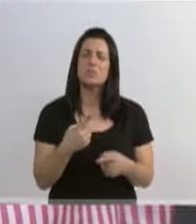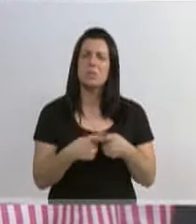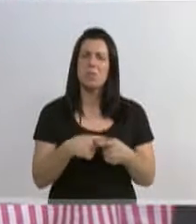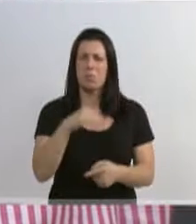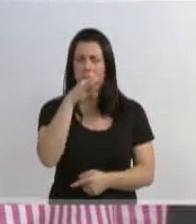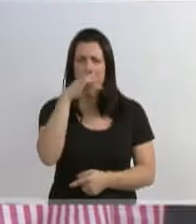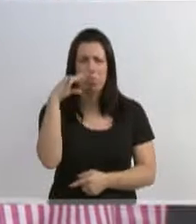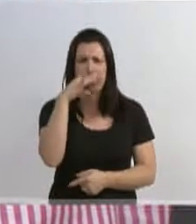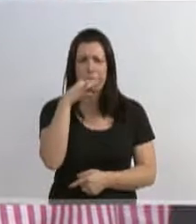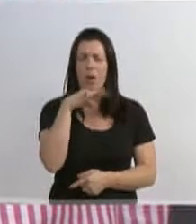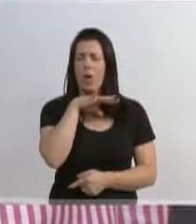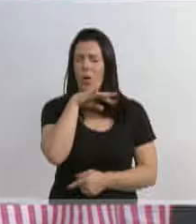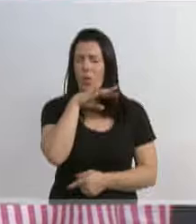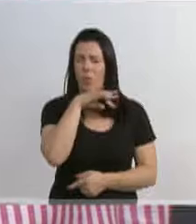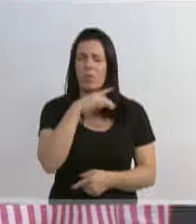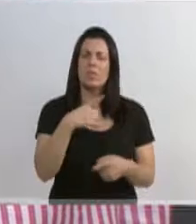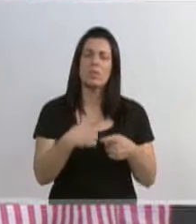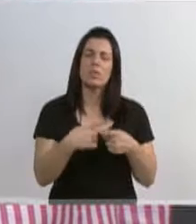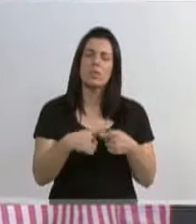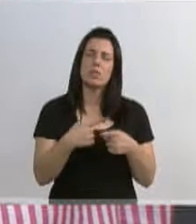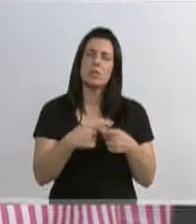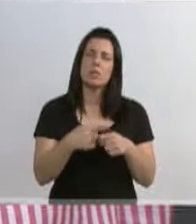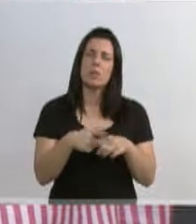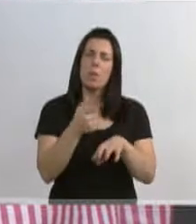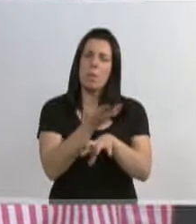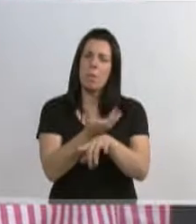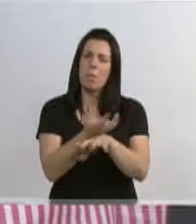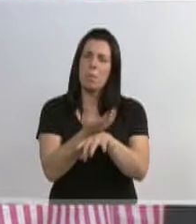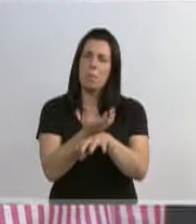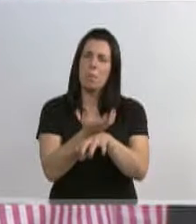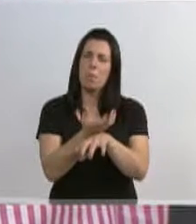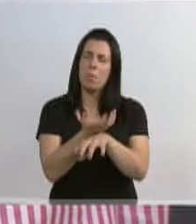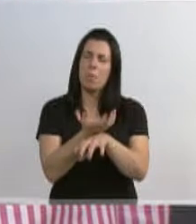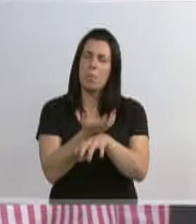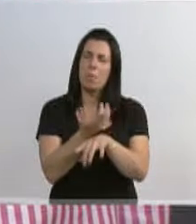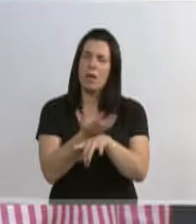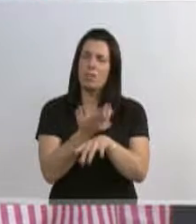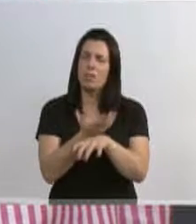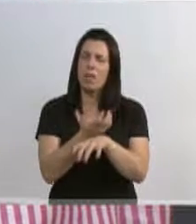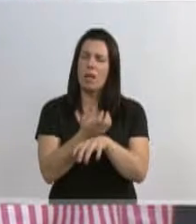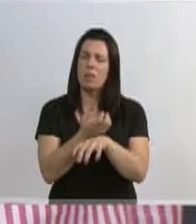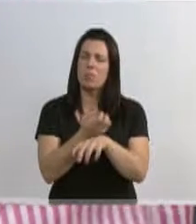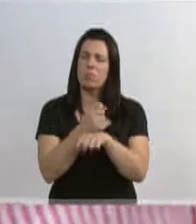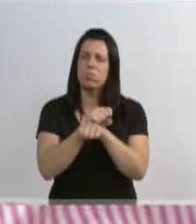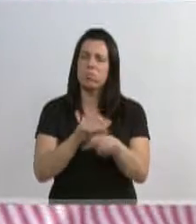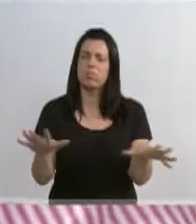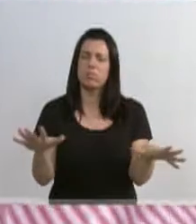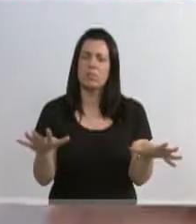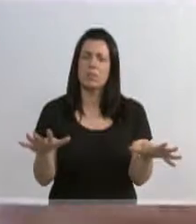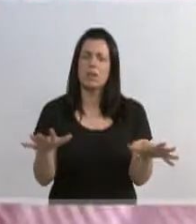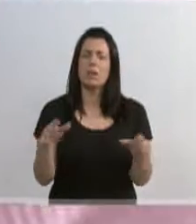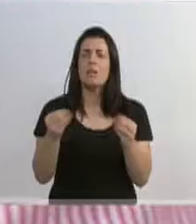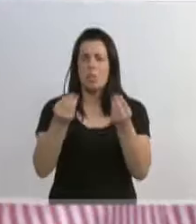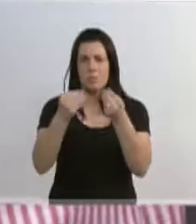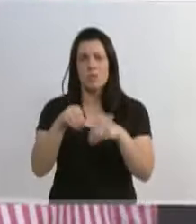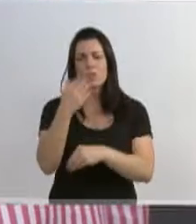mau cheiro e proliferação de diversos animais, possibilitando danos ao meio ambiente.